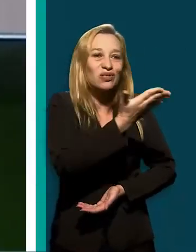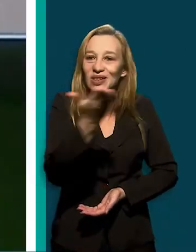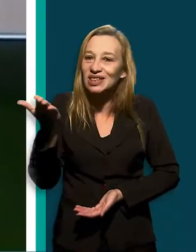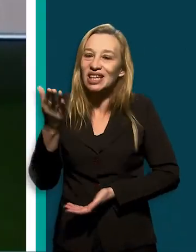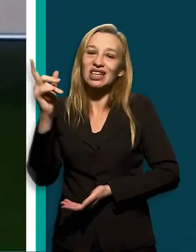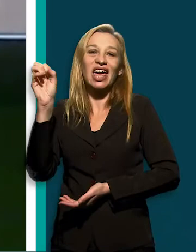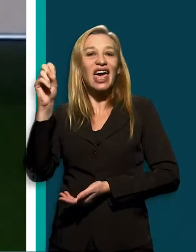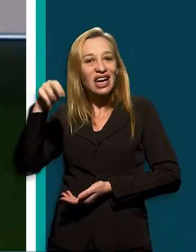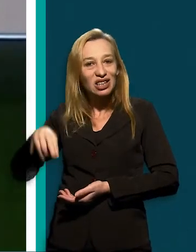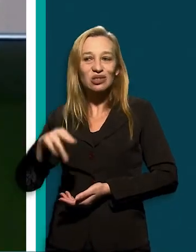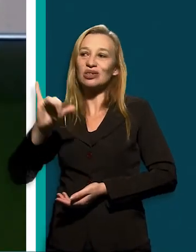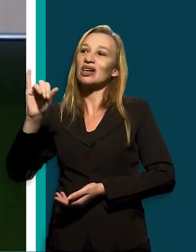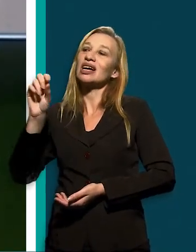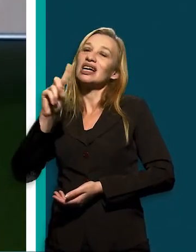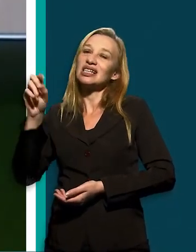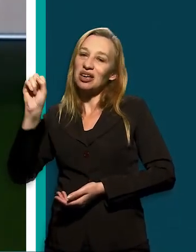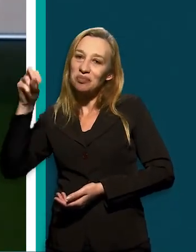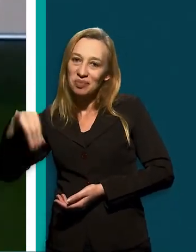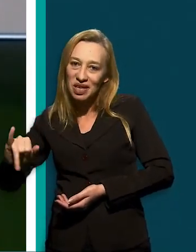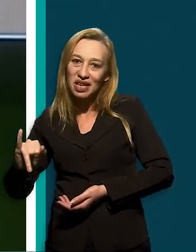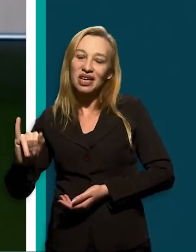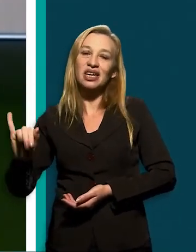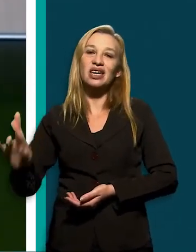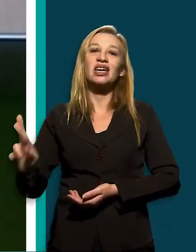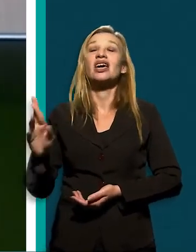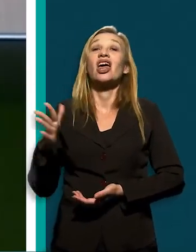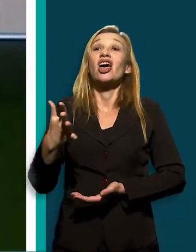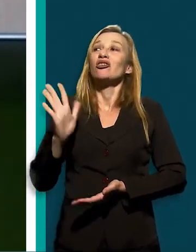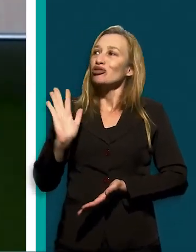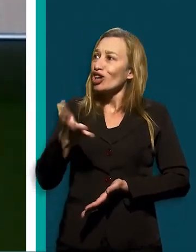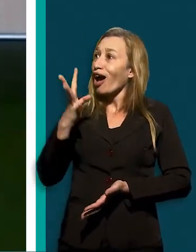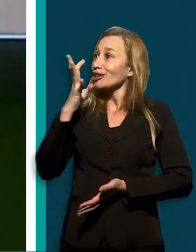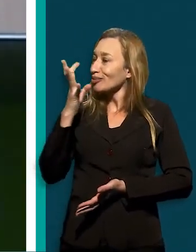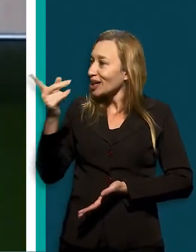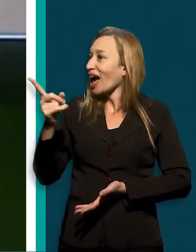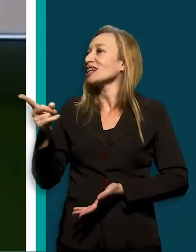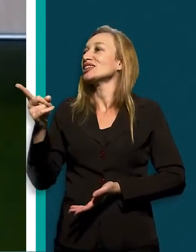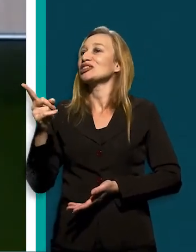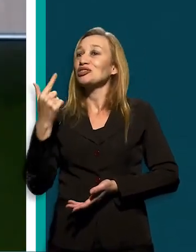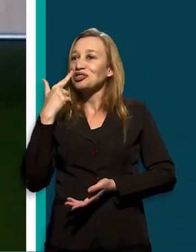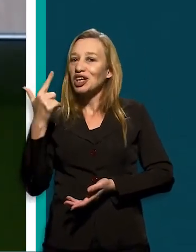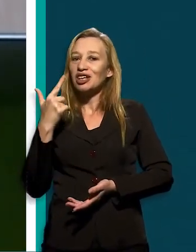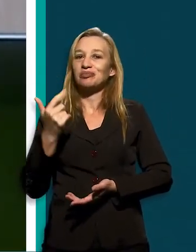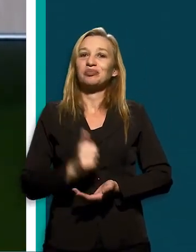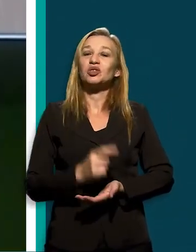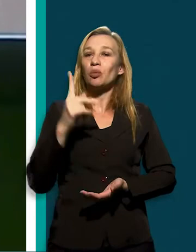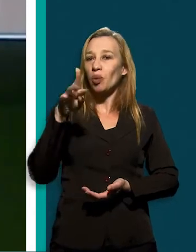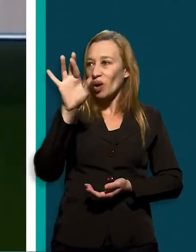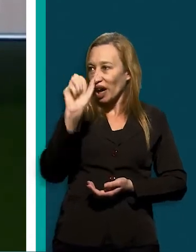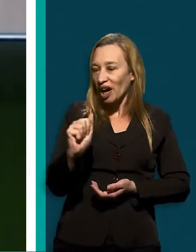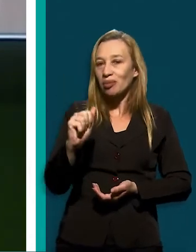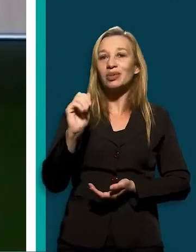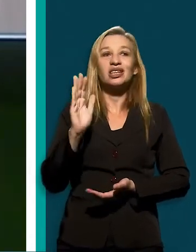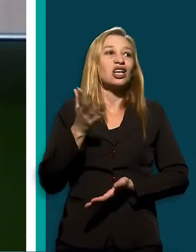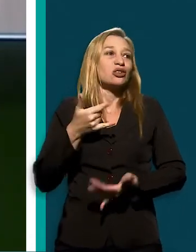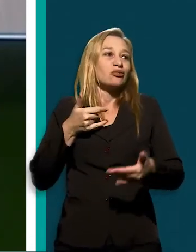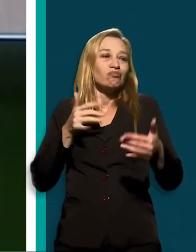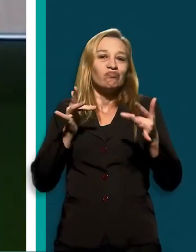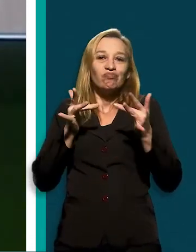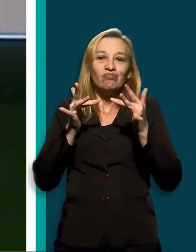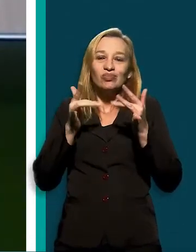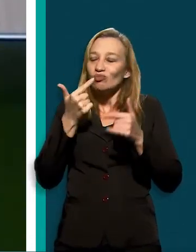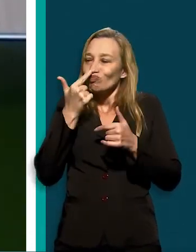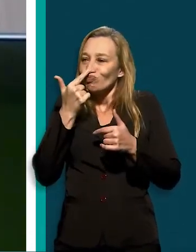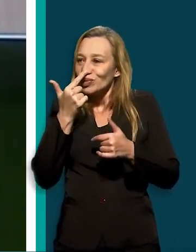todos vocês, o Edson, o Zenil, muito obrigada. E eu já te admirava, já assistia o seu programa, então, assim, já